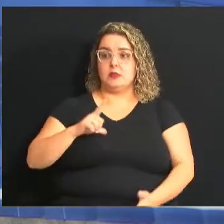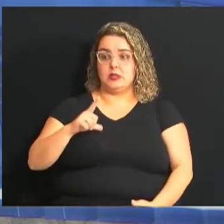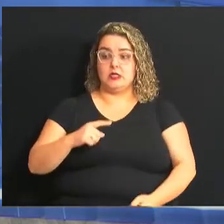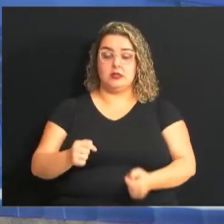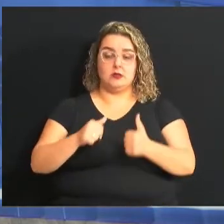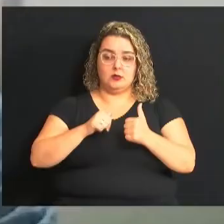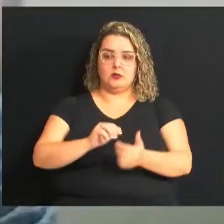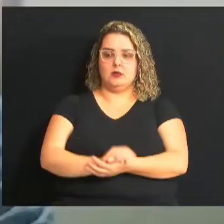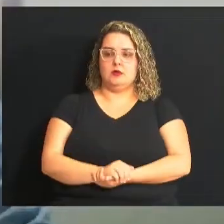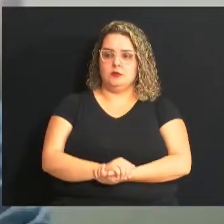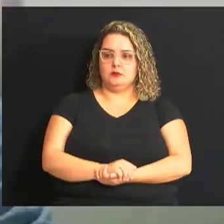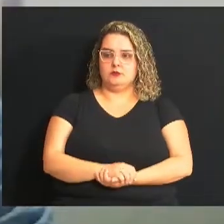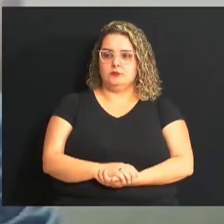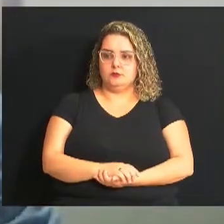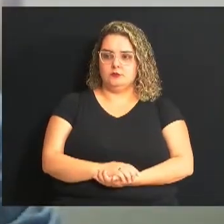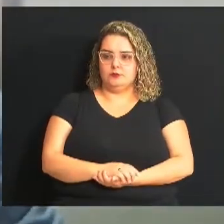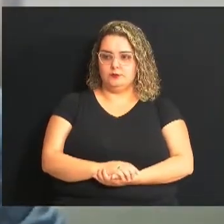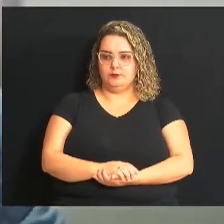benefícios?